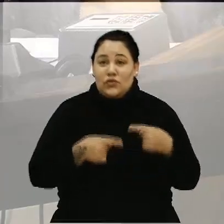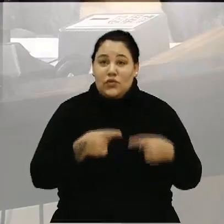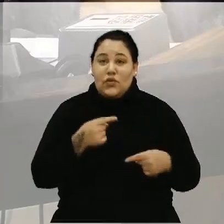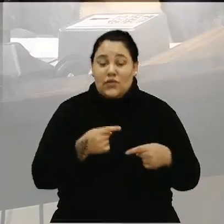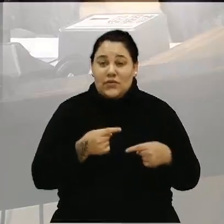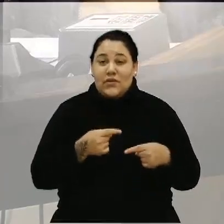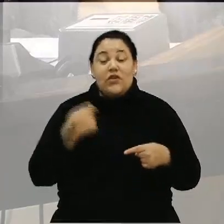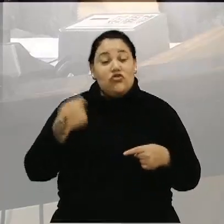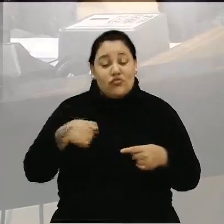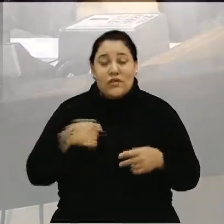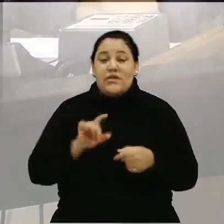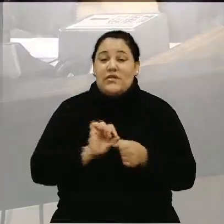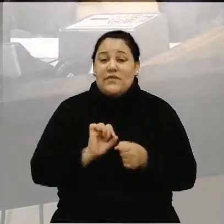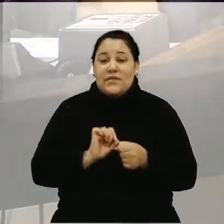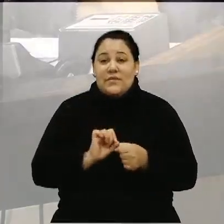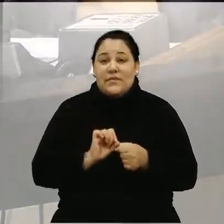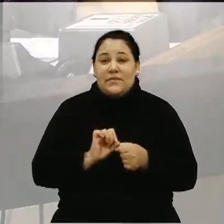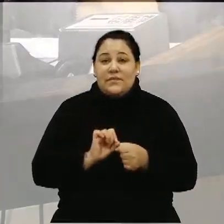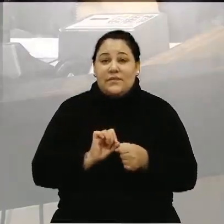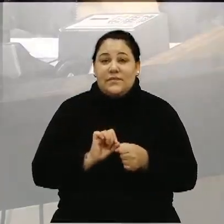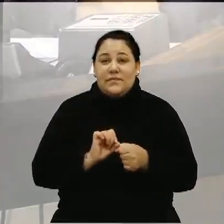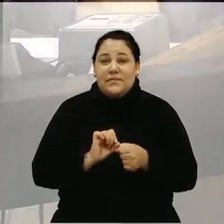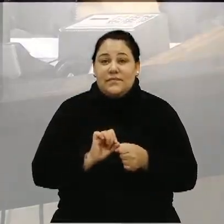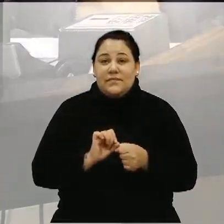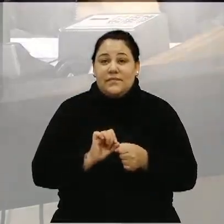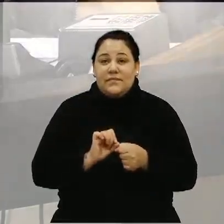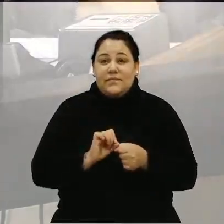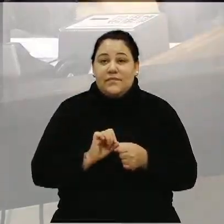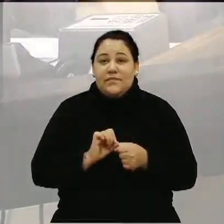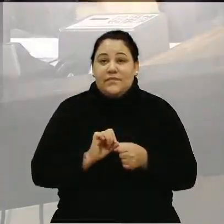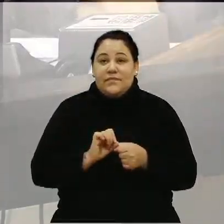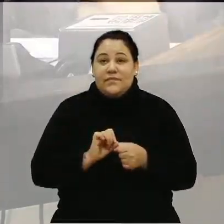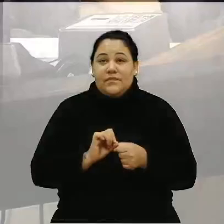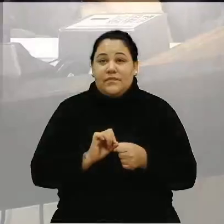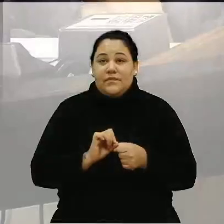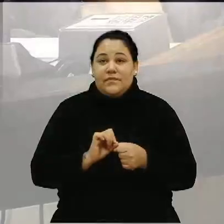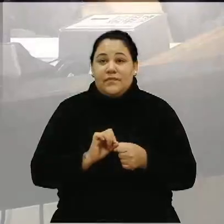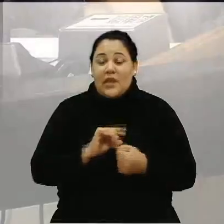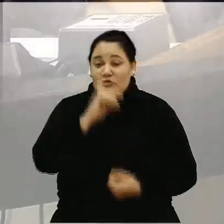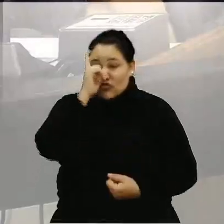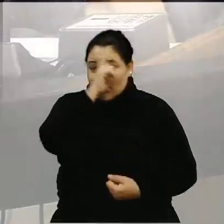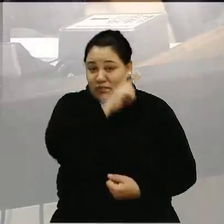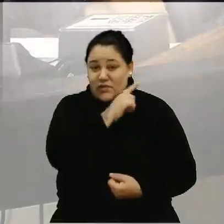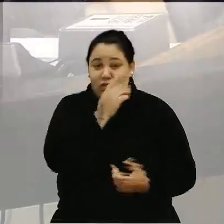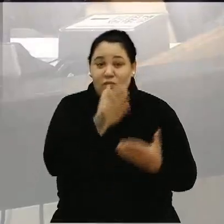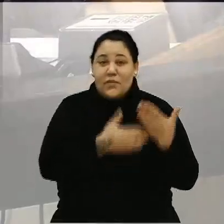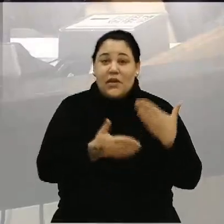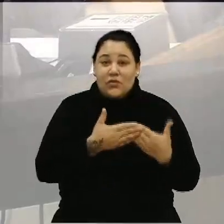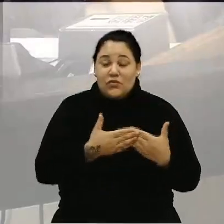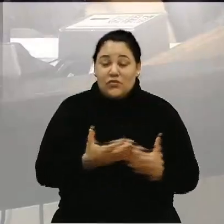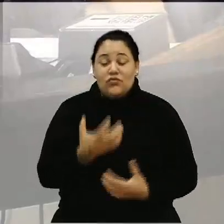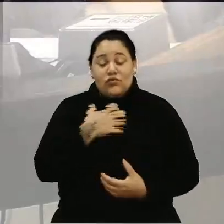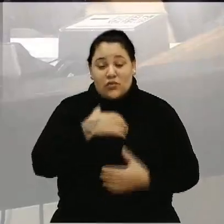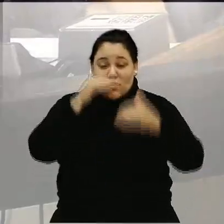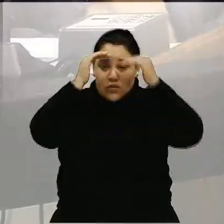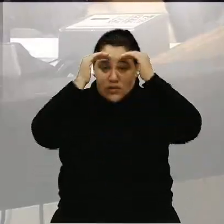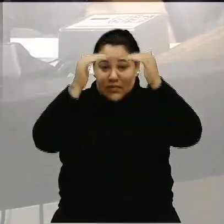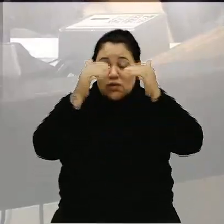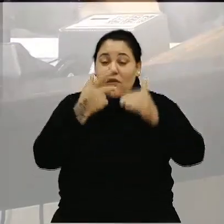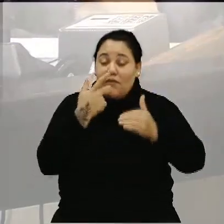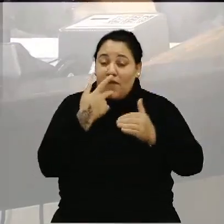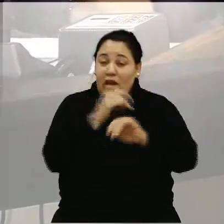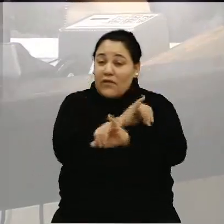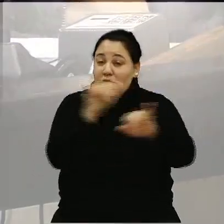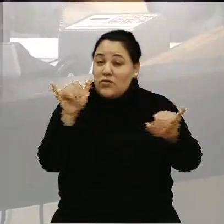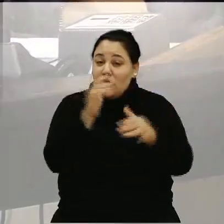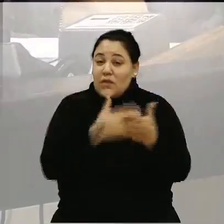gente precisa fazer, algo que vai ser difícil para todos aqueles, de uma forma respeitosa, falo isso, para todos aqueles